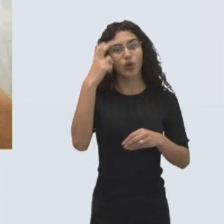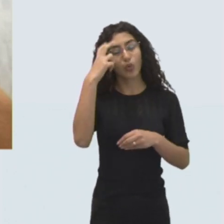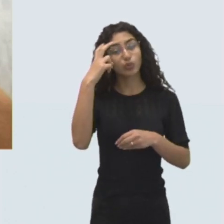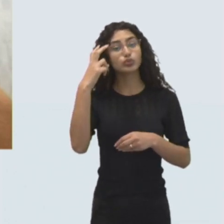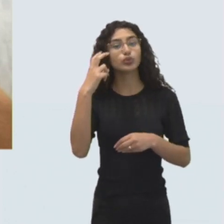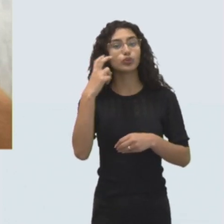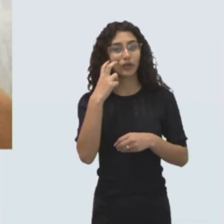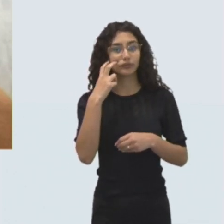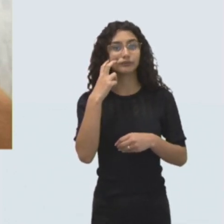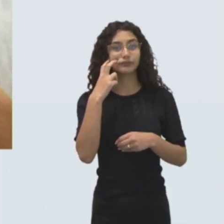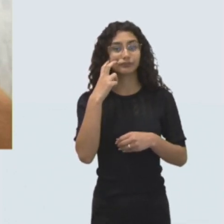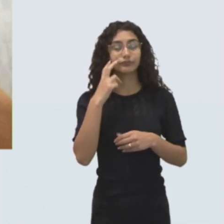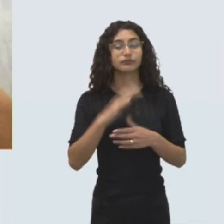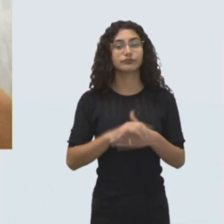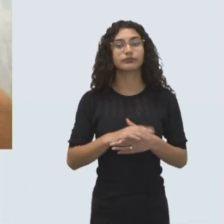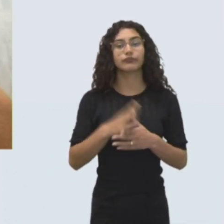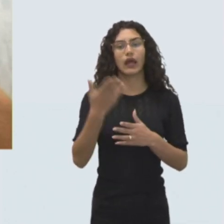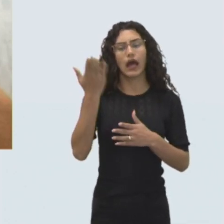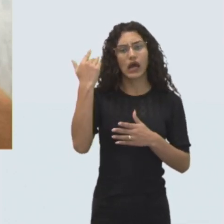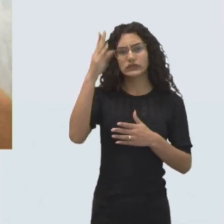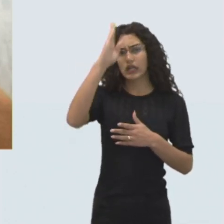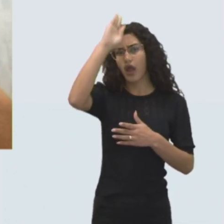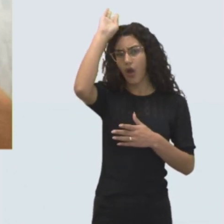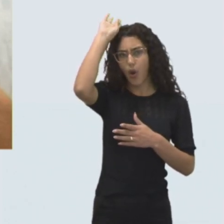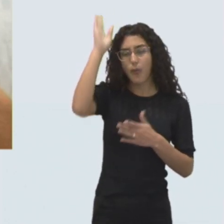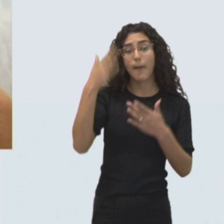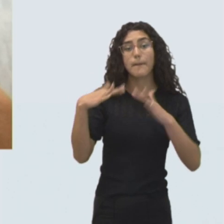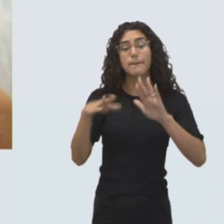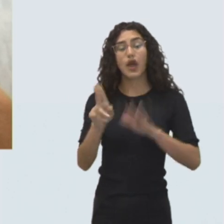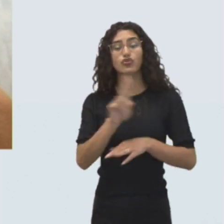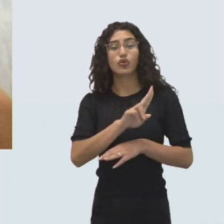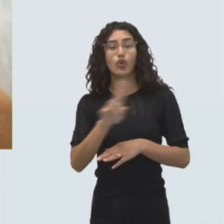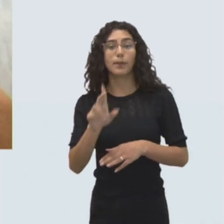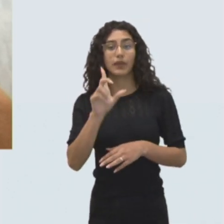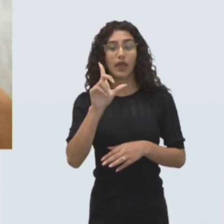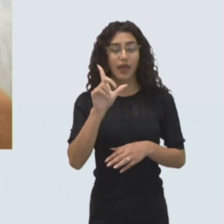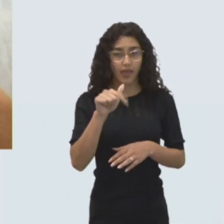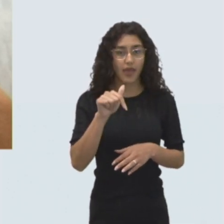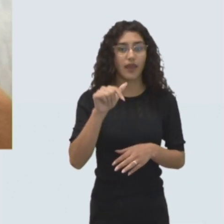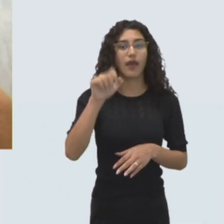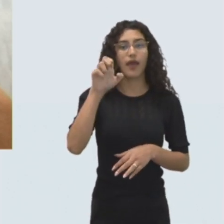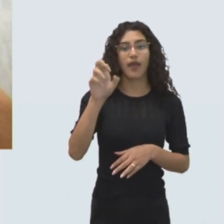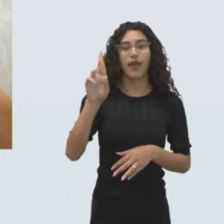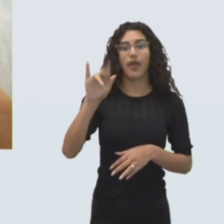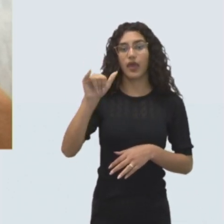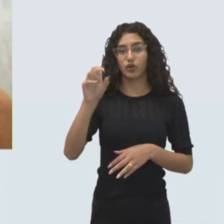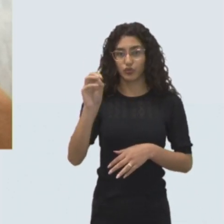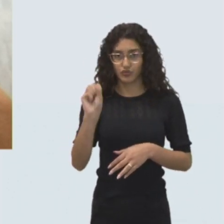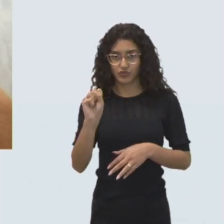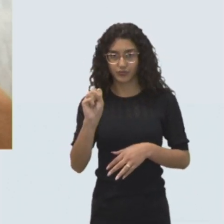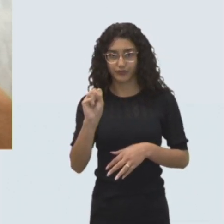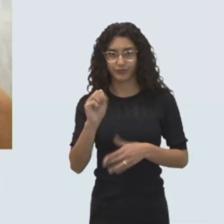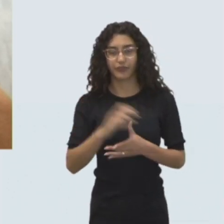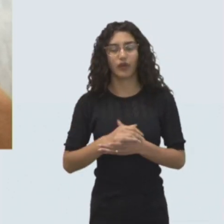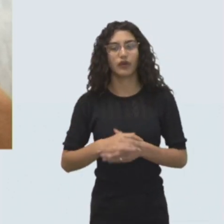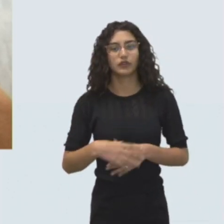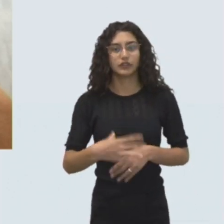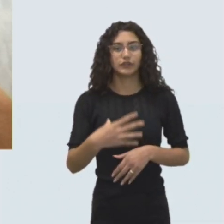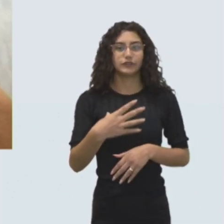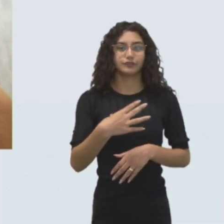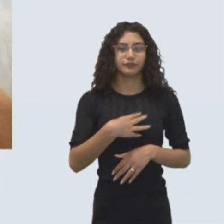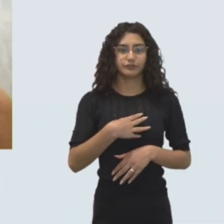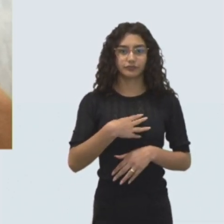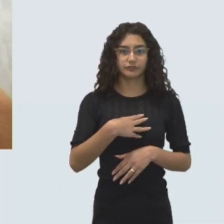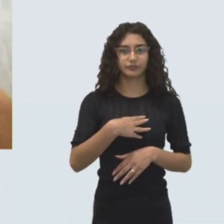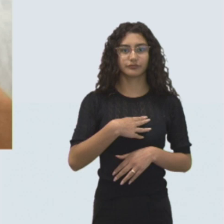Cupido na antiga Roma. Porém, o nome original dele era Eros, né? Eros, filho de Afrodite, um deus